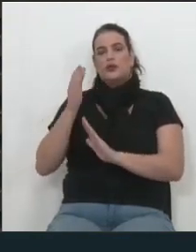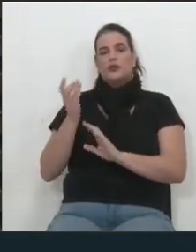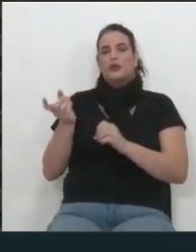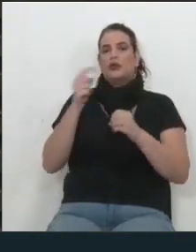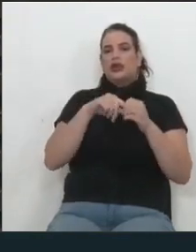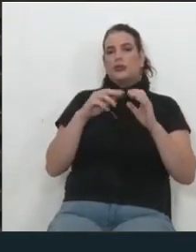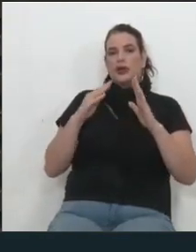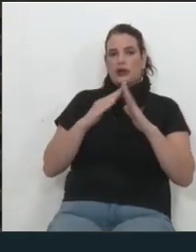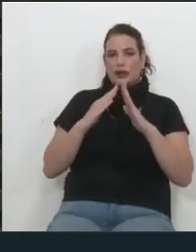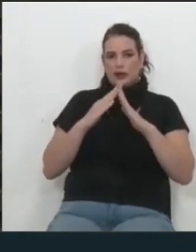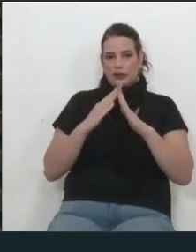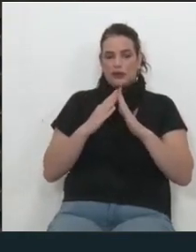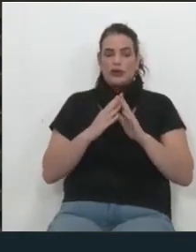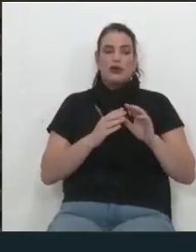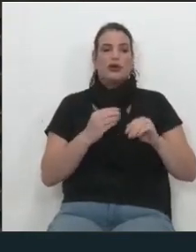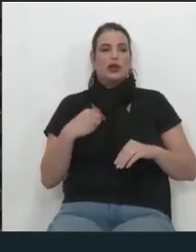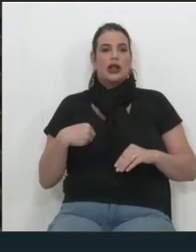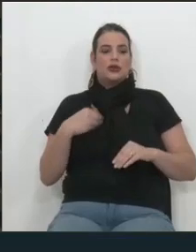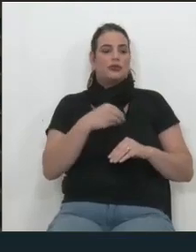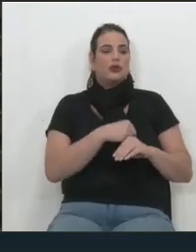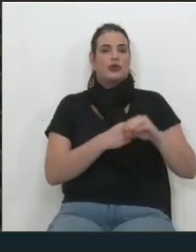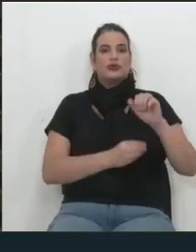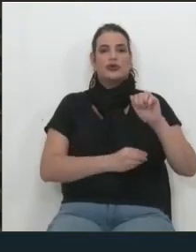o posto Alvorada, você fica ali...